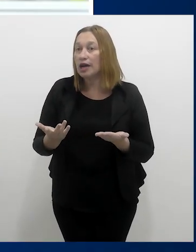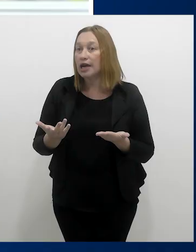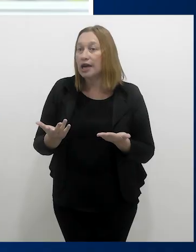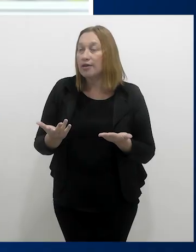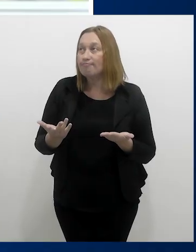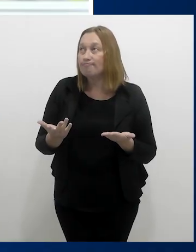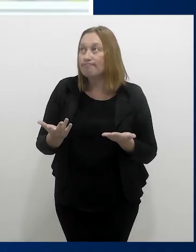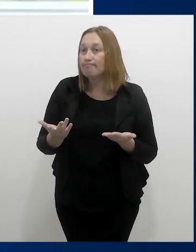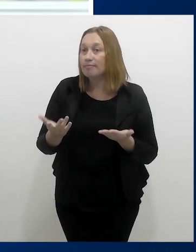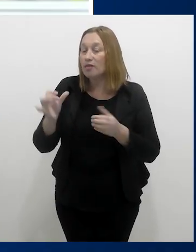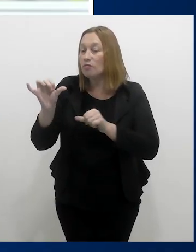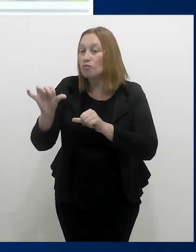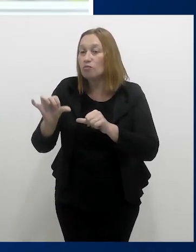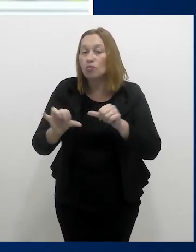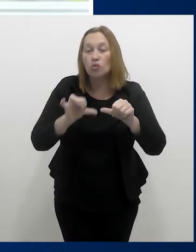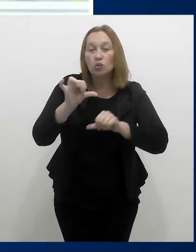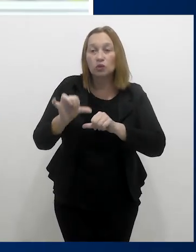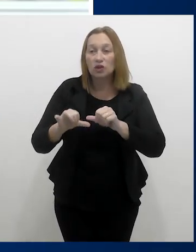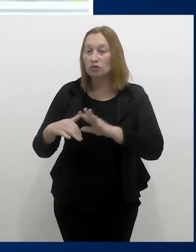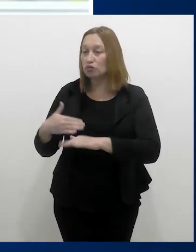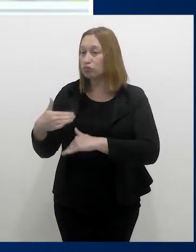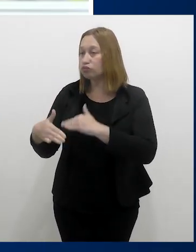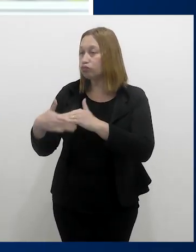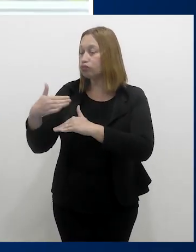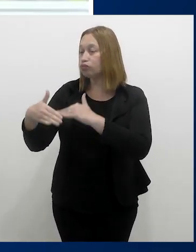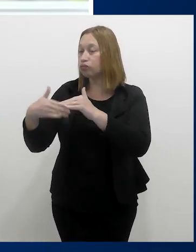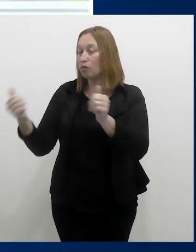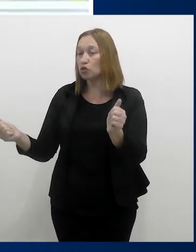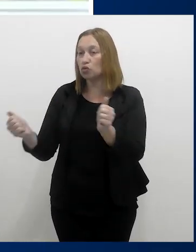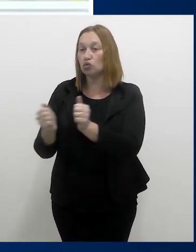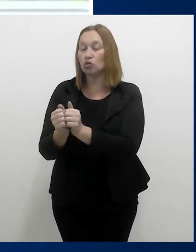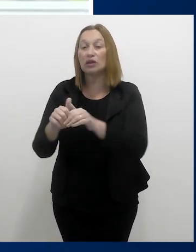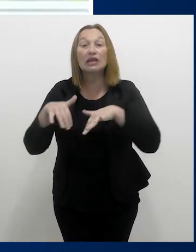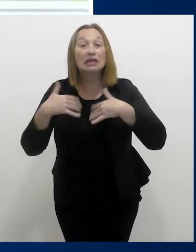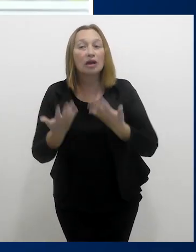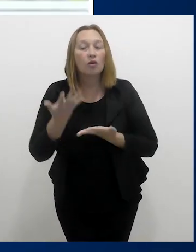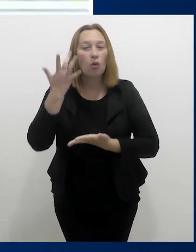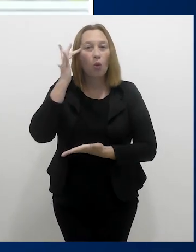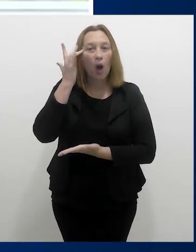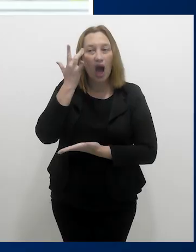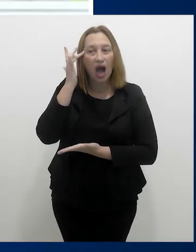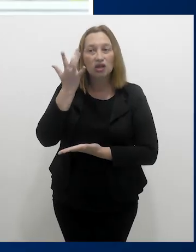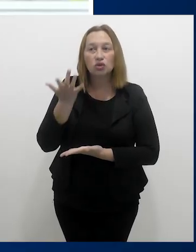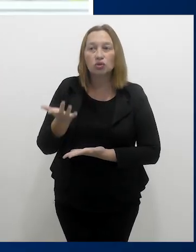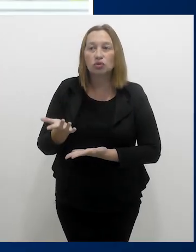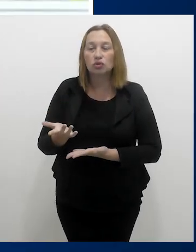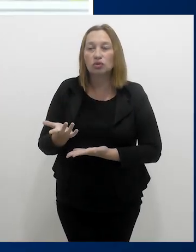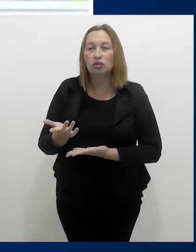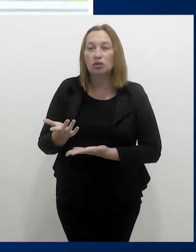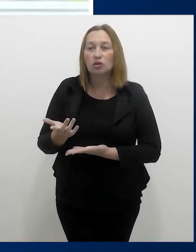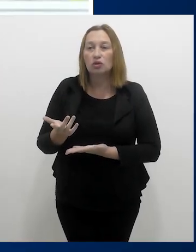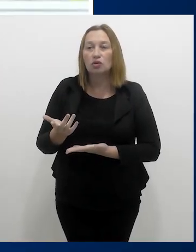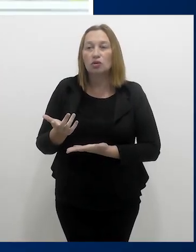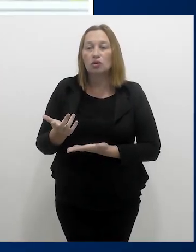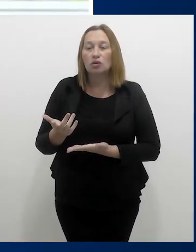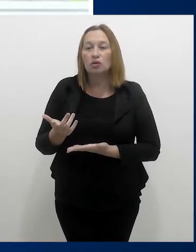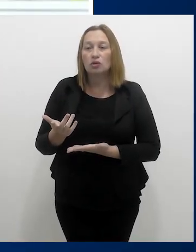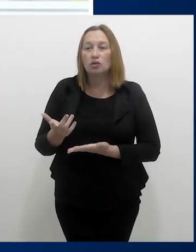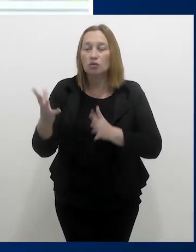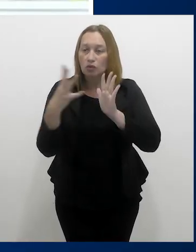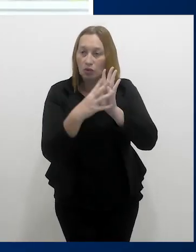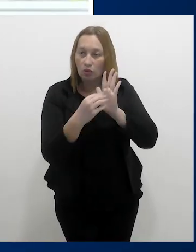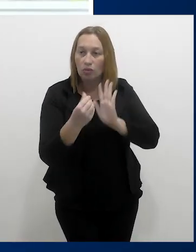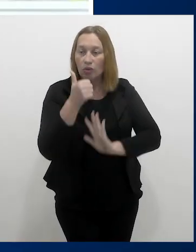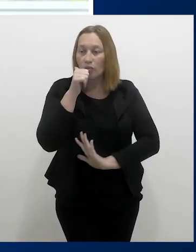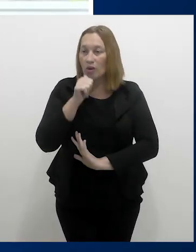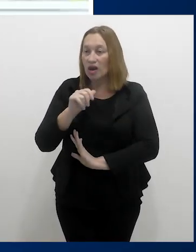foi mudando e crescendo junto com isso. Então, eu acho que uma lição para as